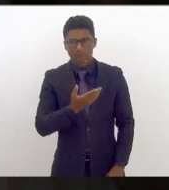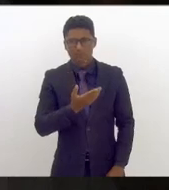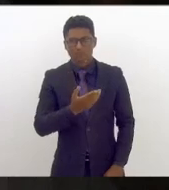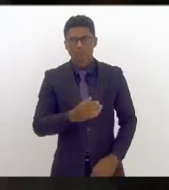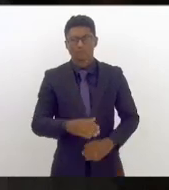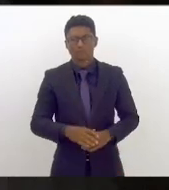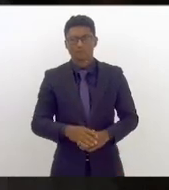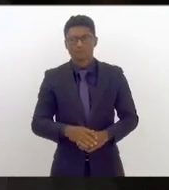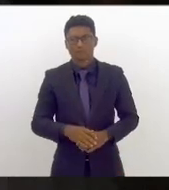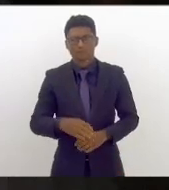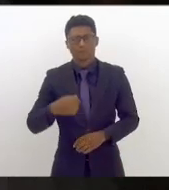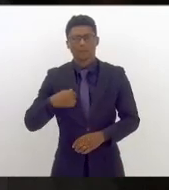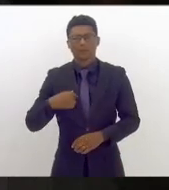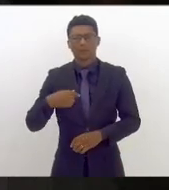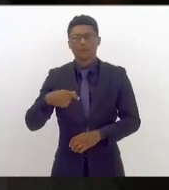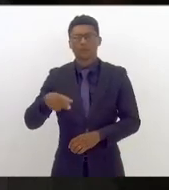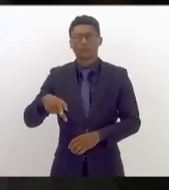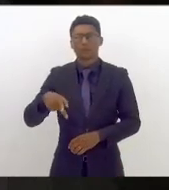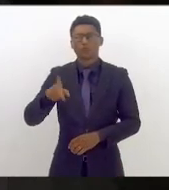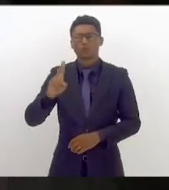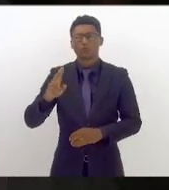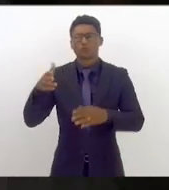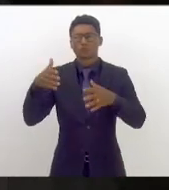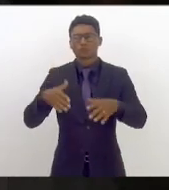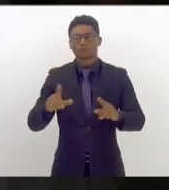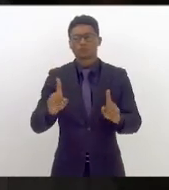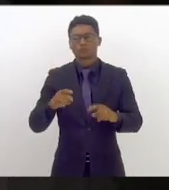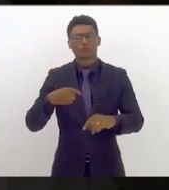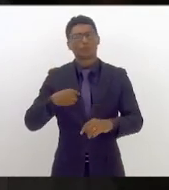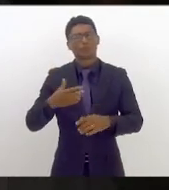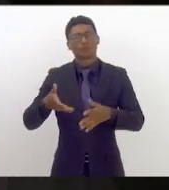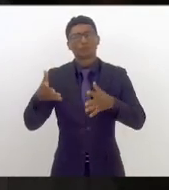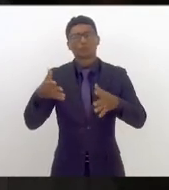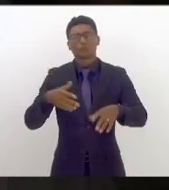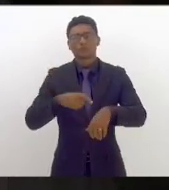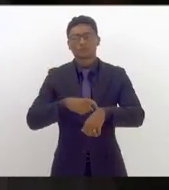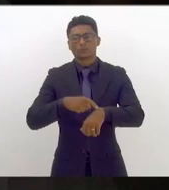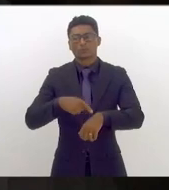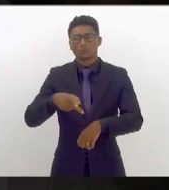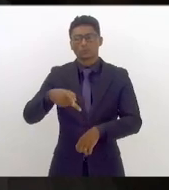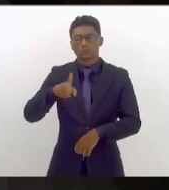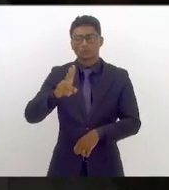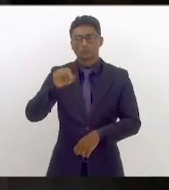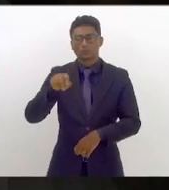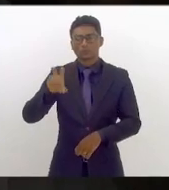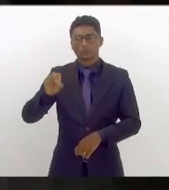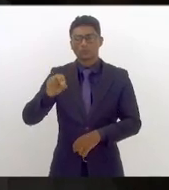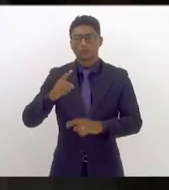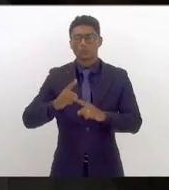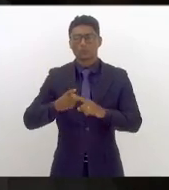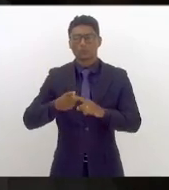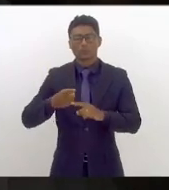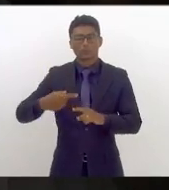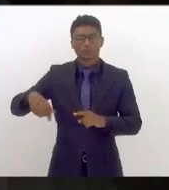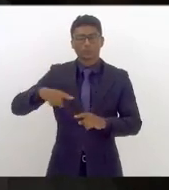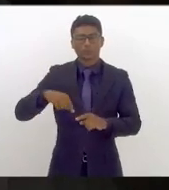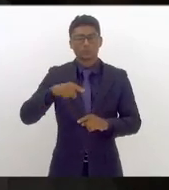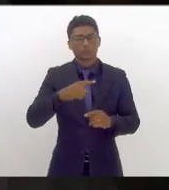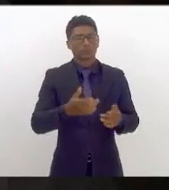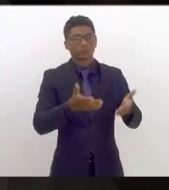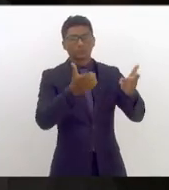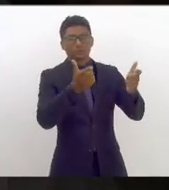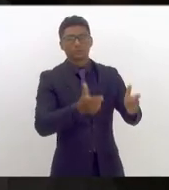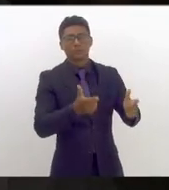às 14 horas, cheguei às 14h50, porque estivemos no Arsenal de Marinha, na